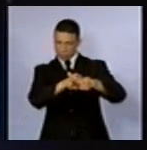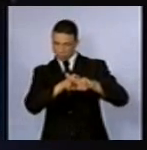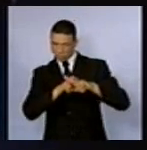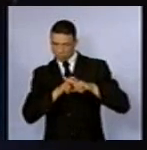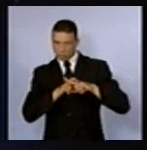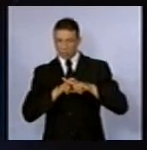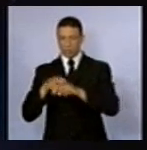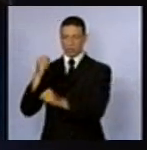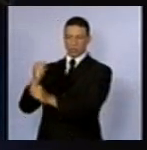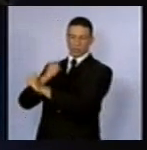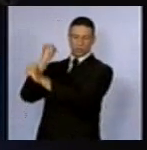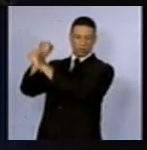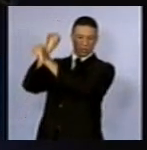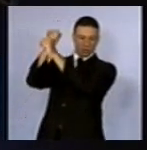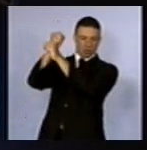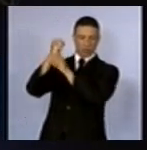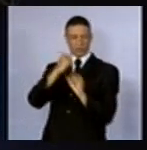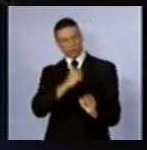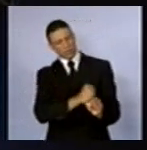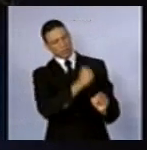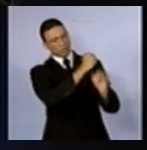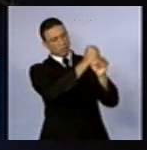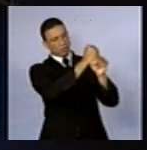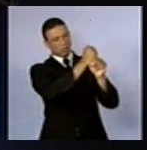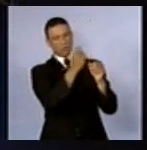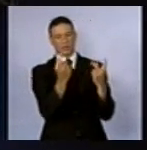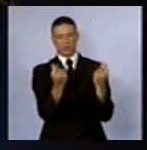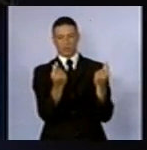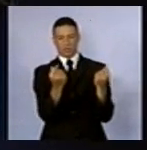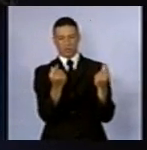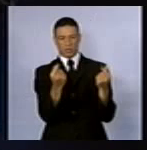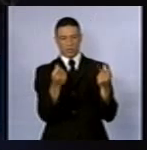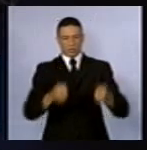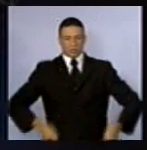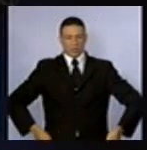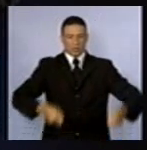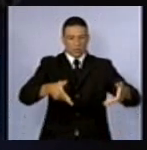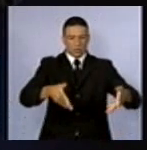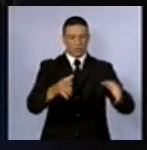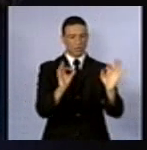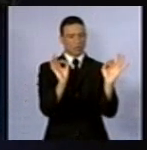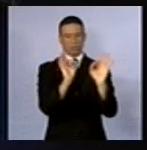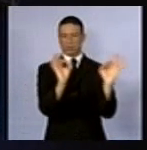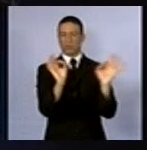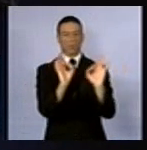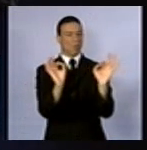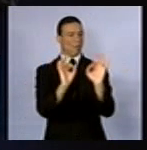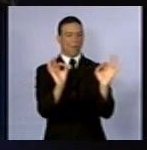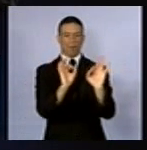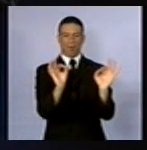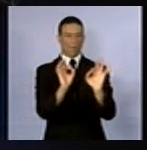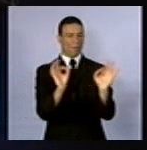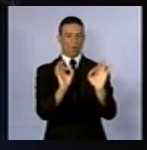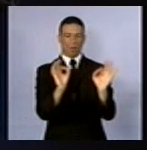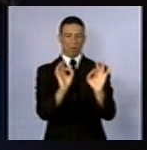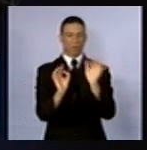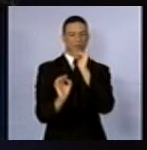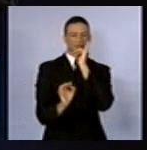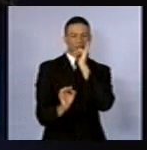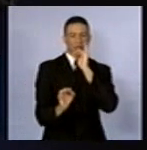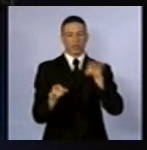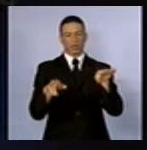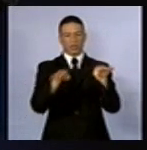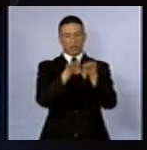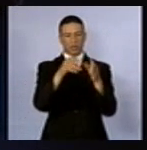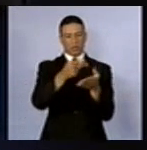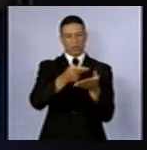a maioria das obras são praticamente sem impactos financeiros nenhum por exemplo se a gente tem aí possíveis planos de adequação